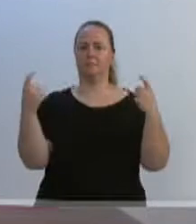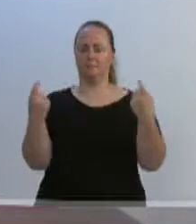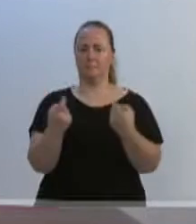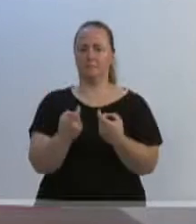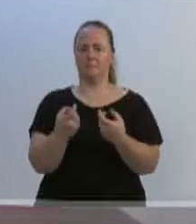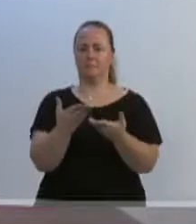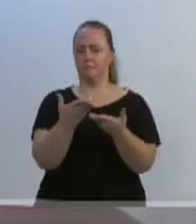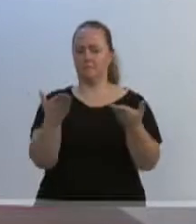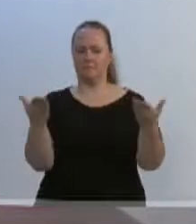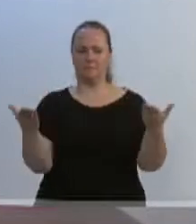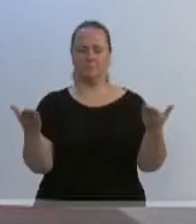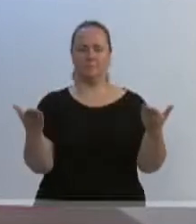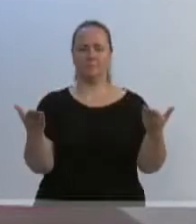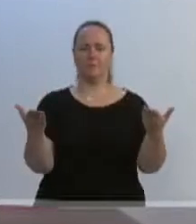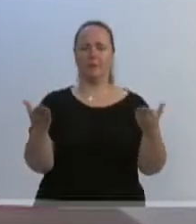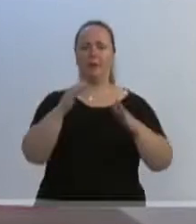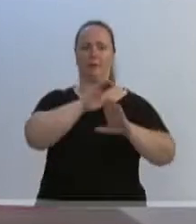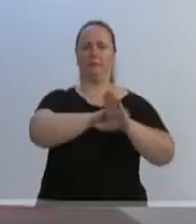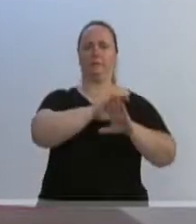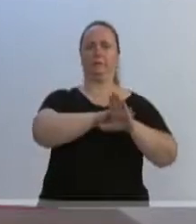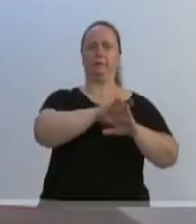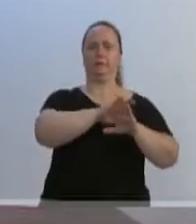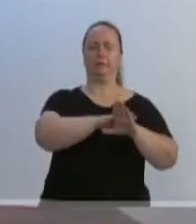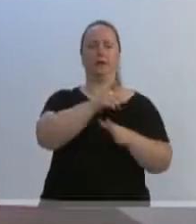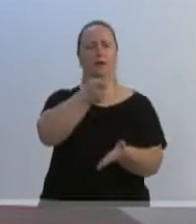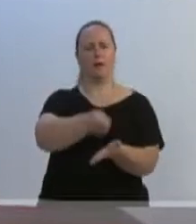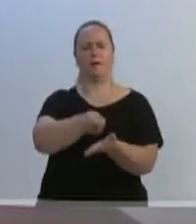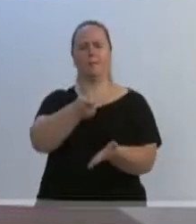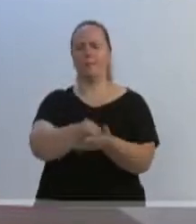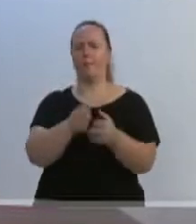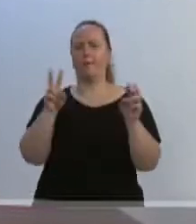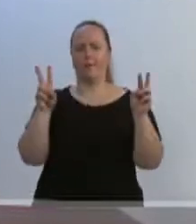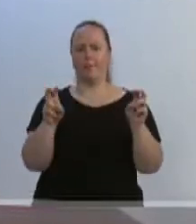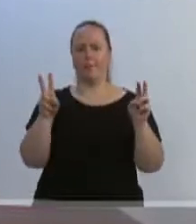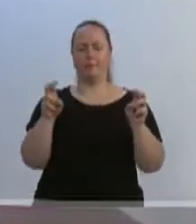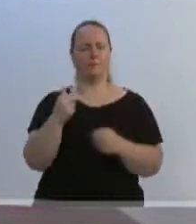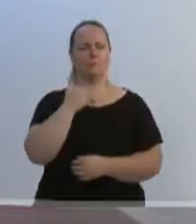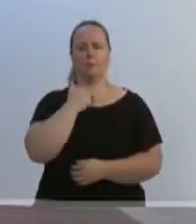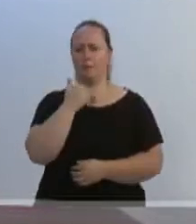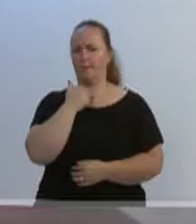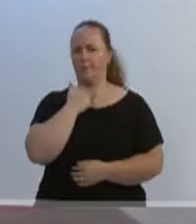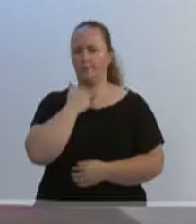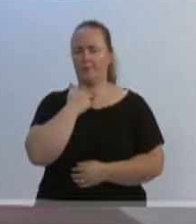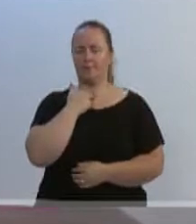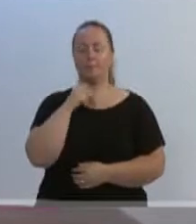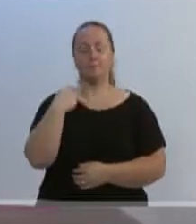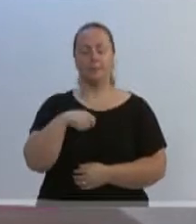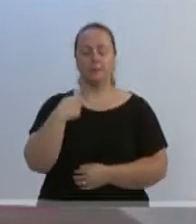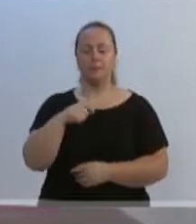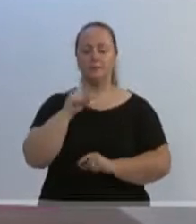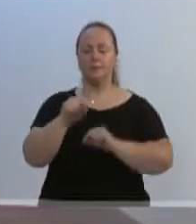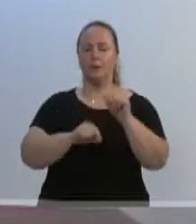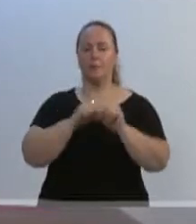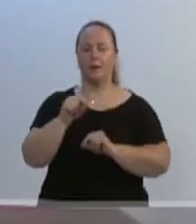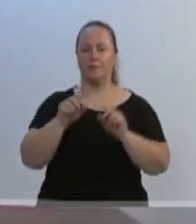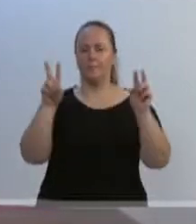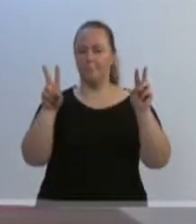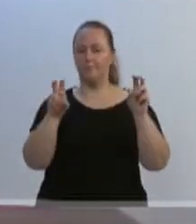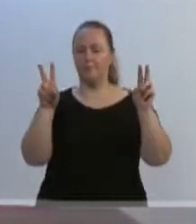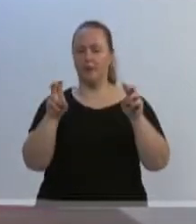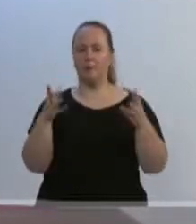e você tratar como uma ideologia, você está impondo o tema. A partir da hora que você trata nela, no que diz